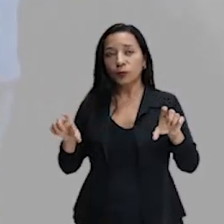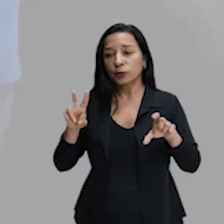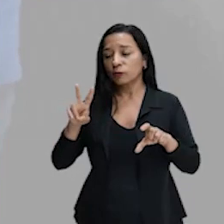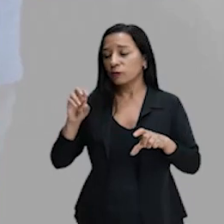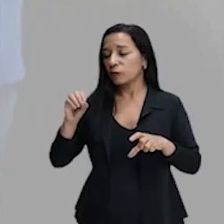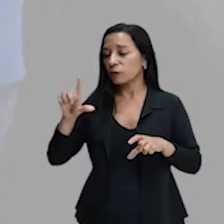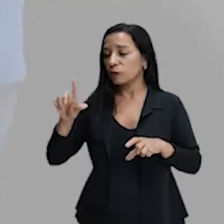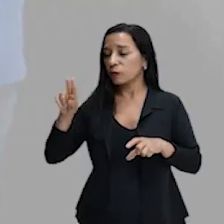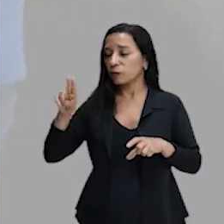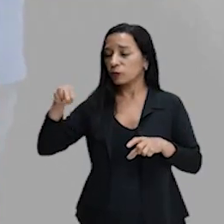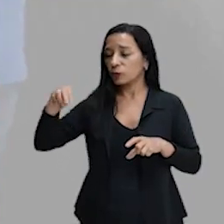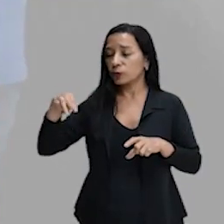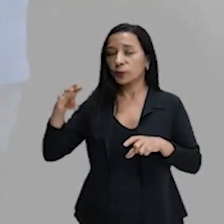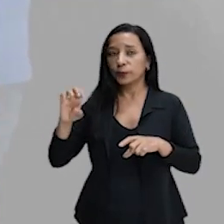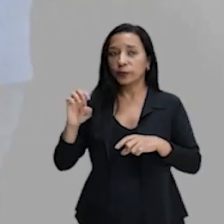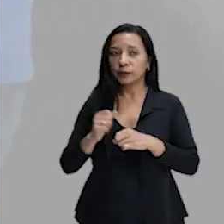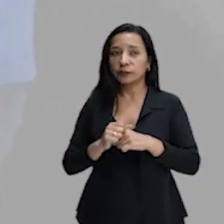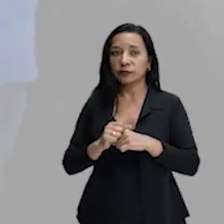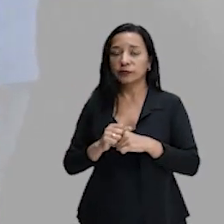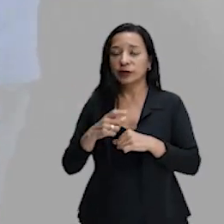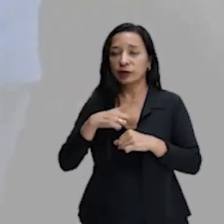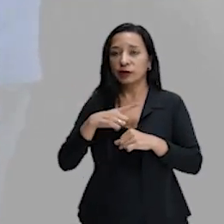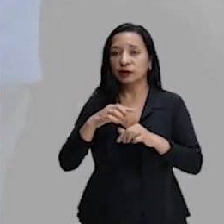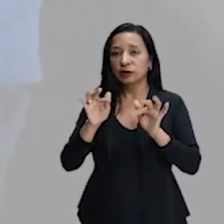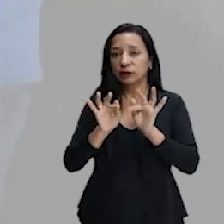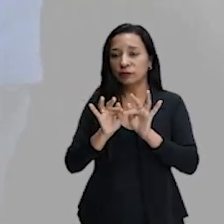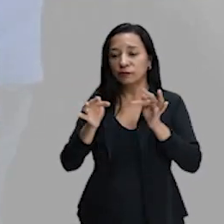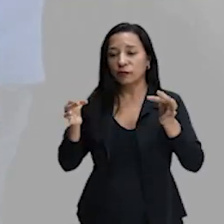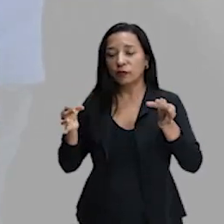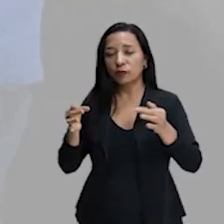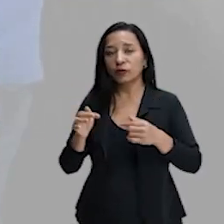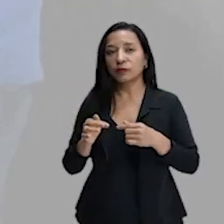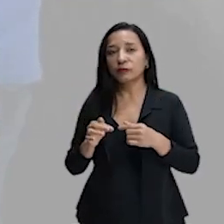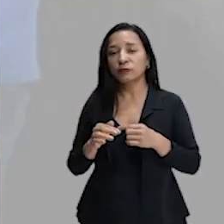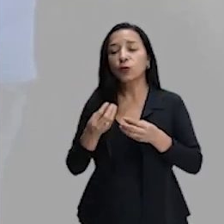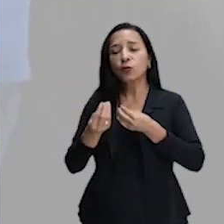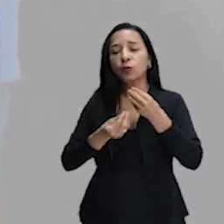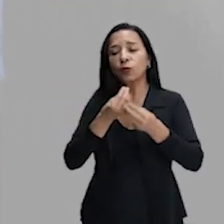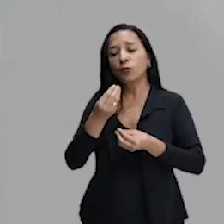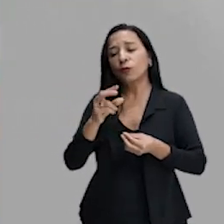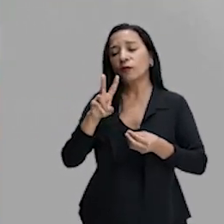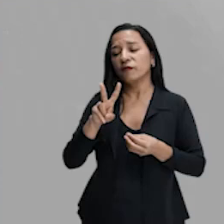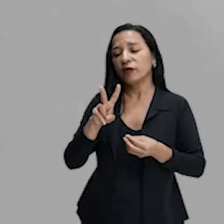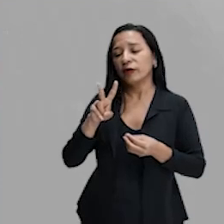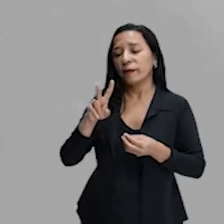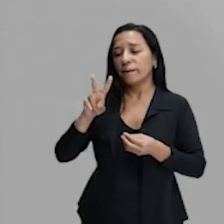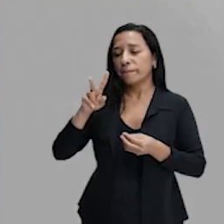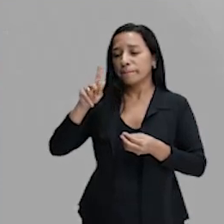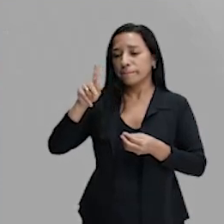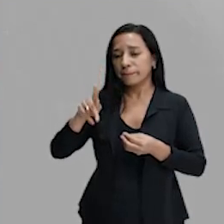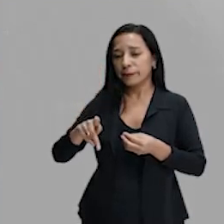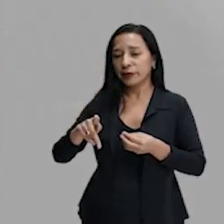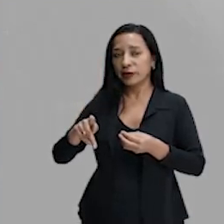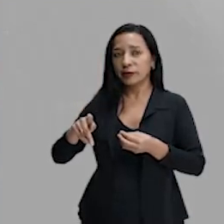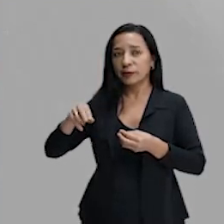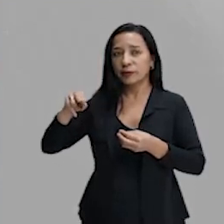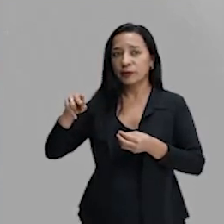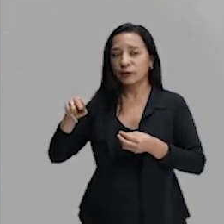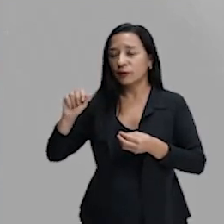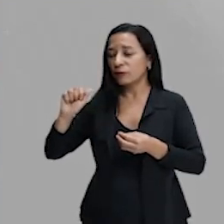volume do prisma é a da base multiplicado pela altura